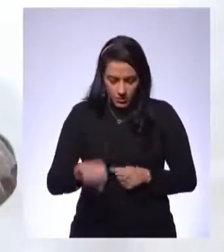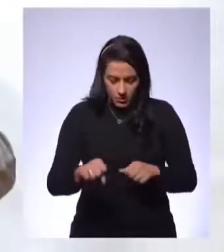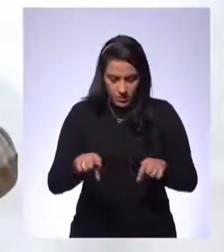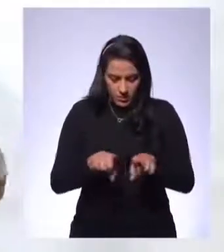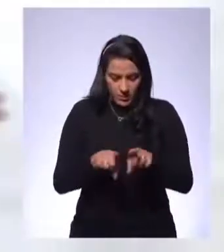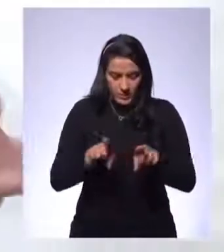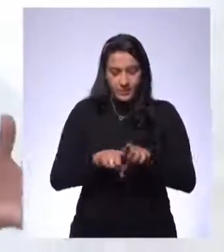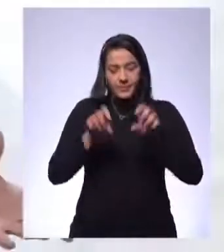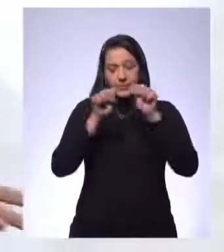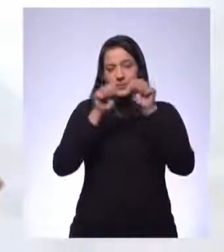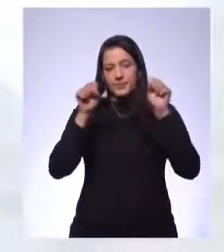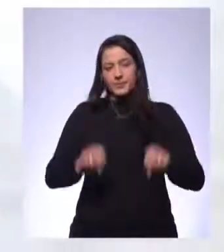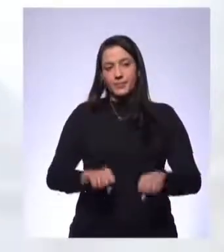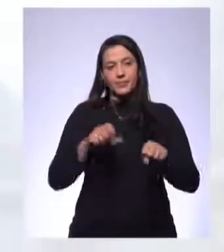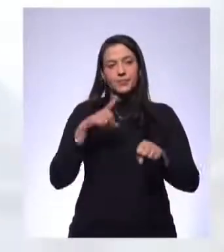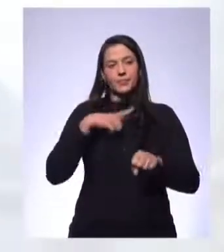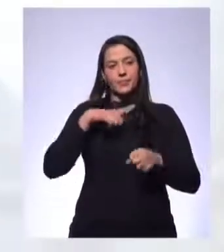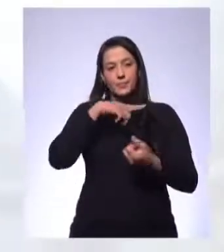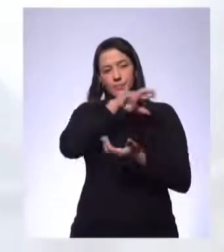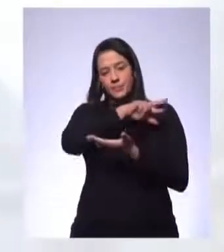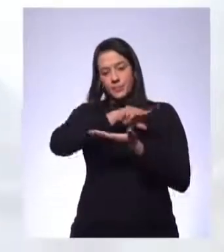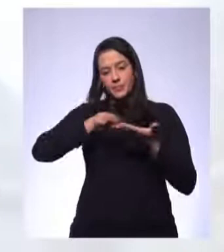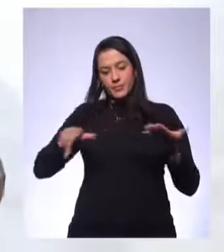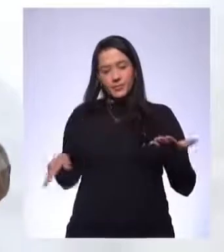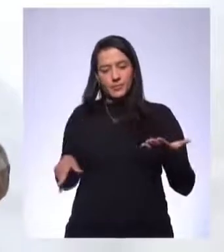industrial em várias funções,